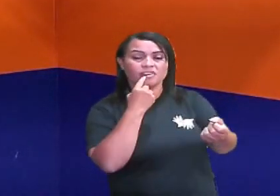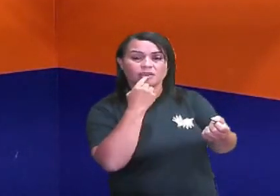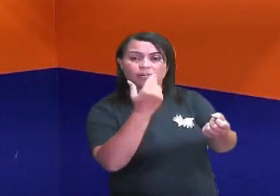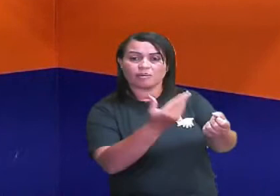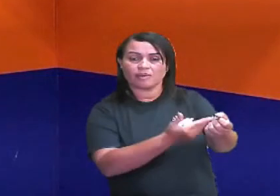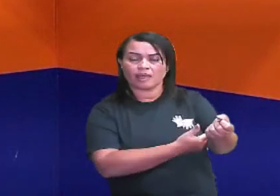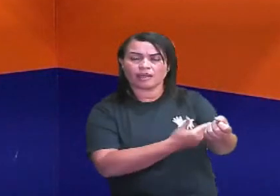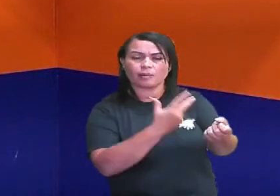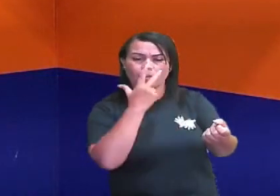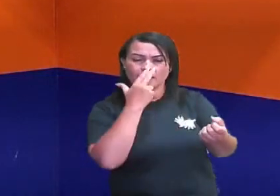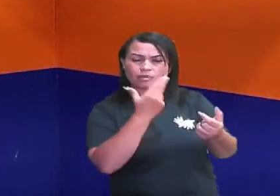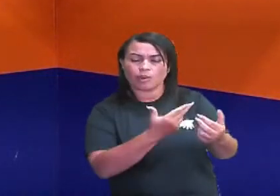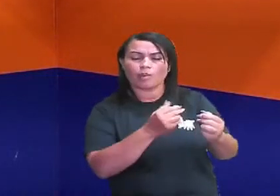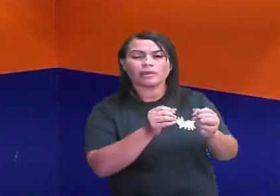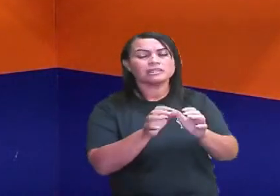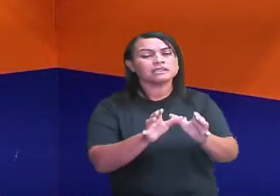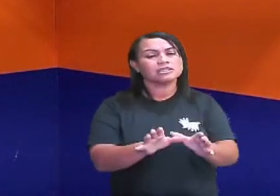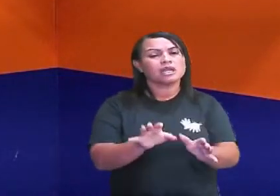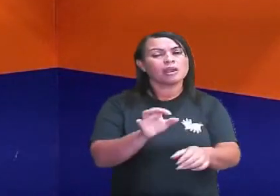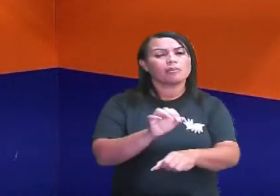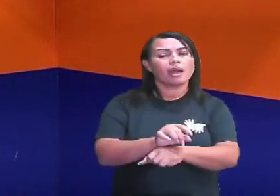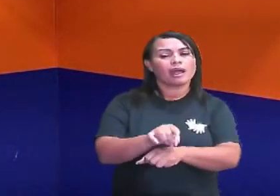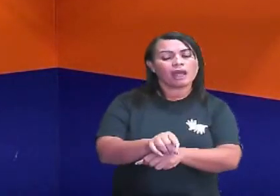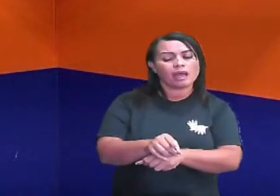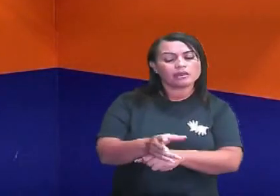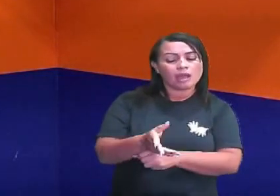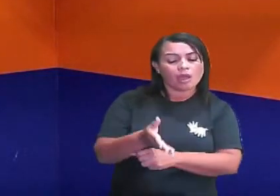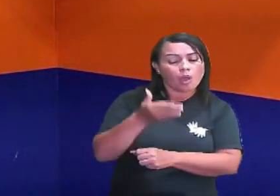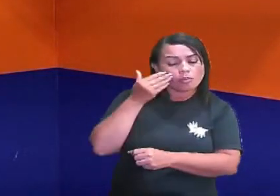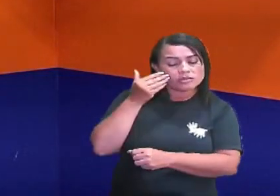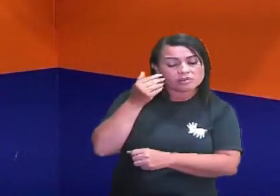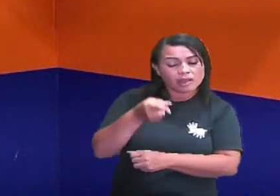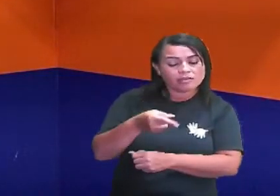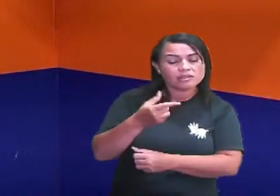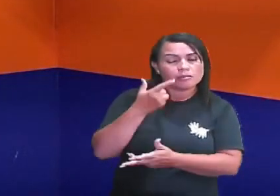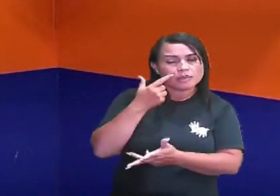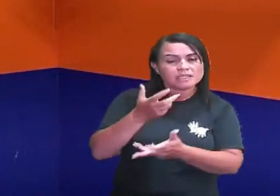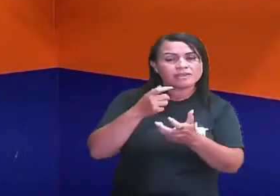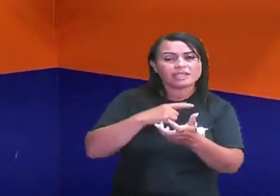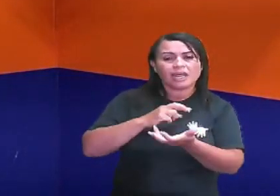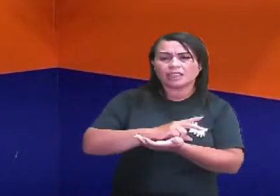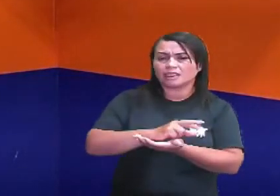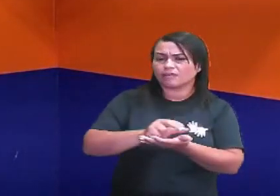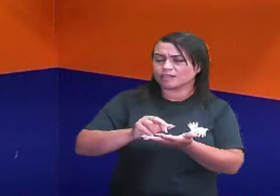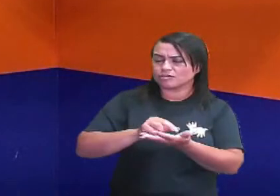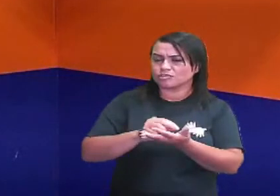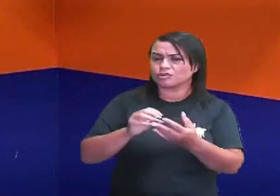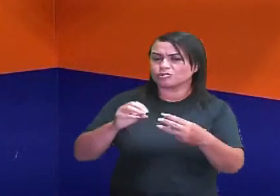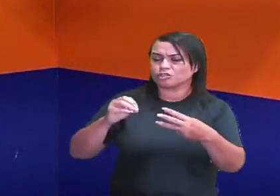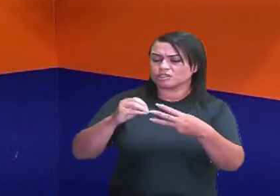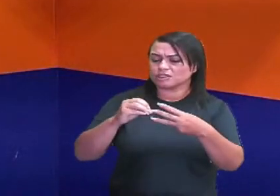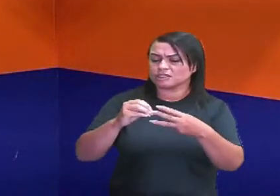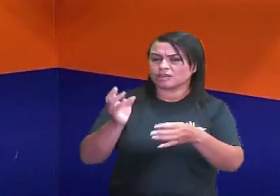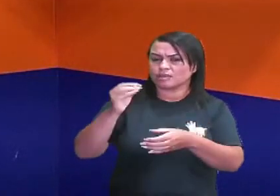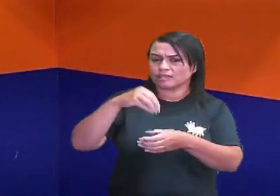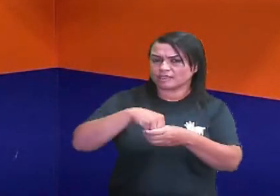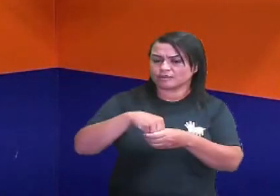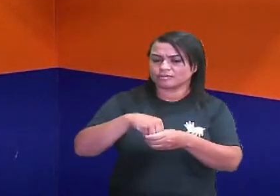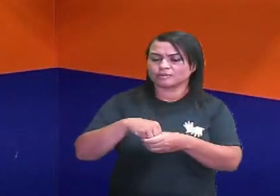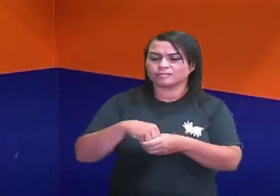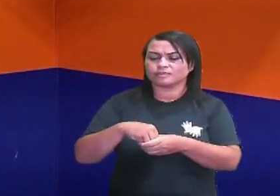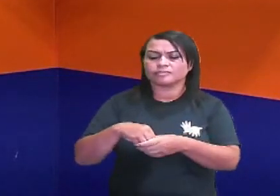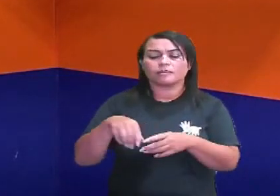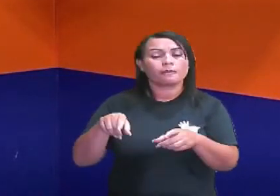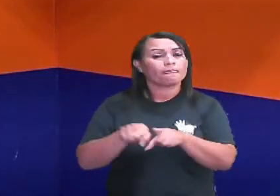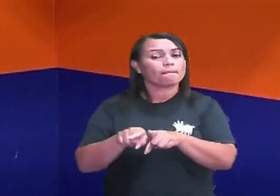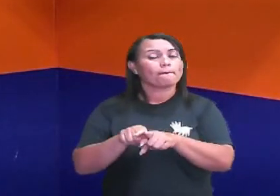uniforme, mas se você deixá-lo em repouso ou observá-lo no microscópio, observará diversos tipos de célula dentro dessa mistura. Ou